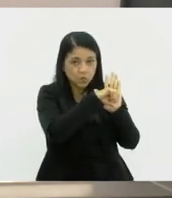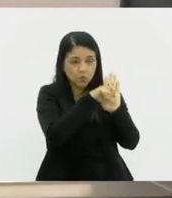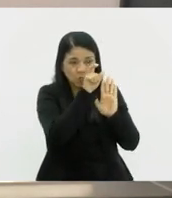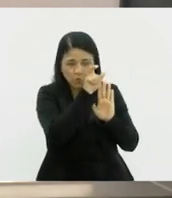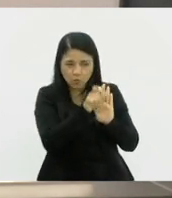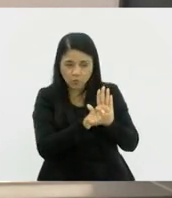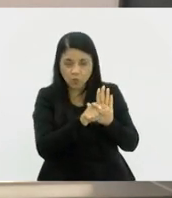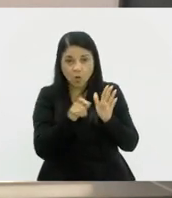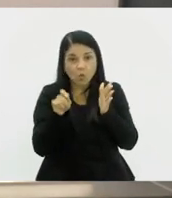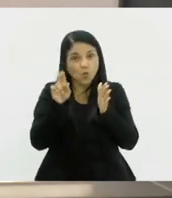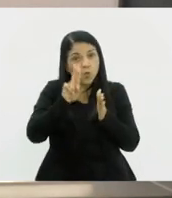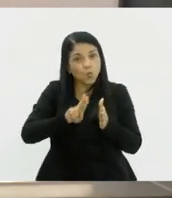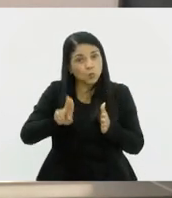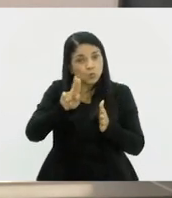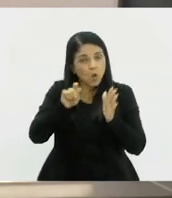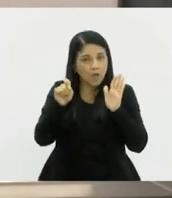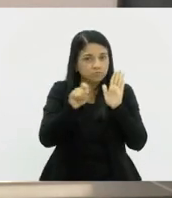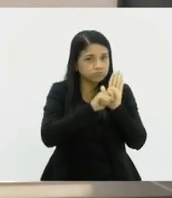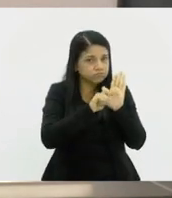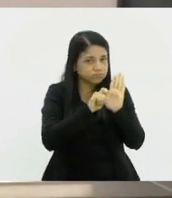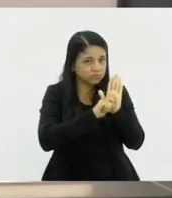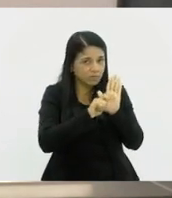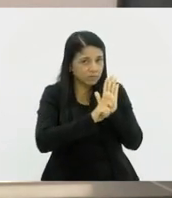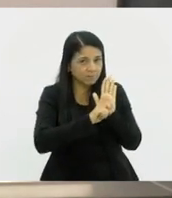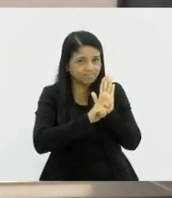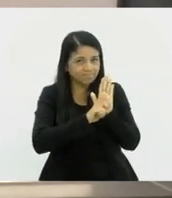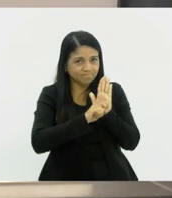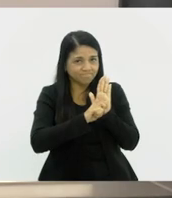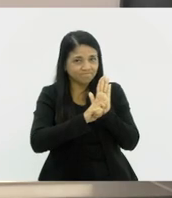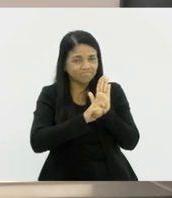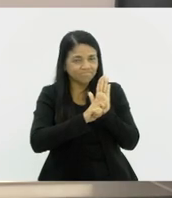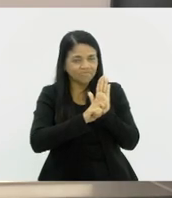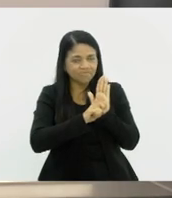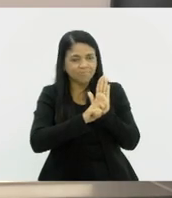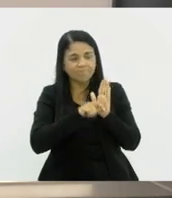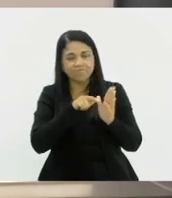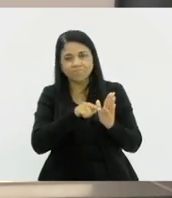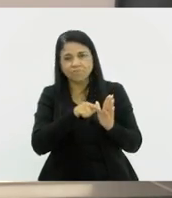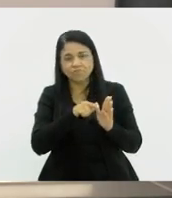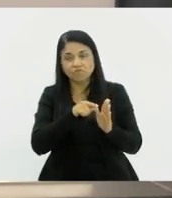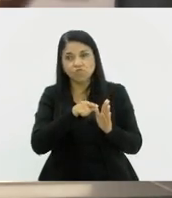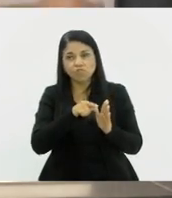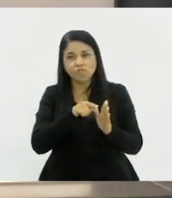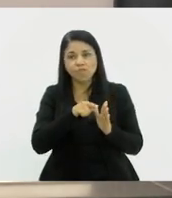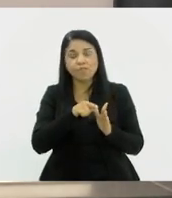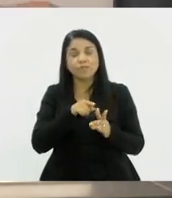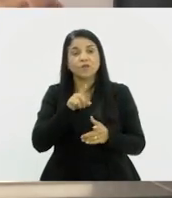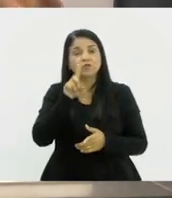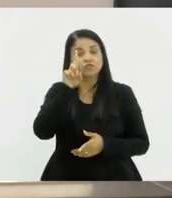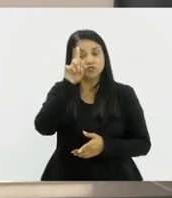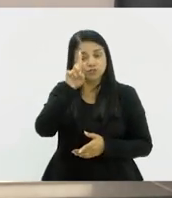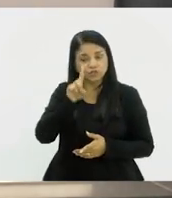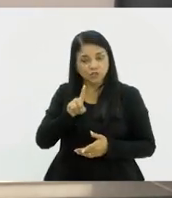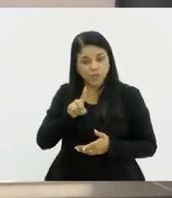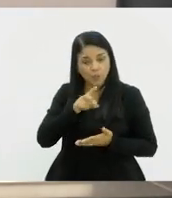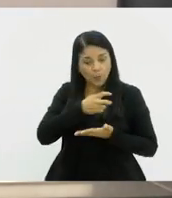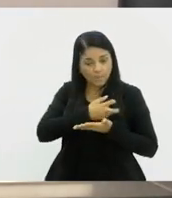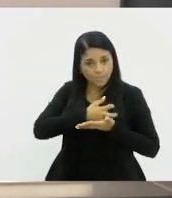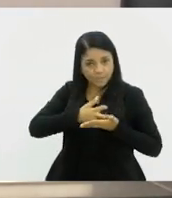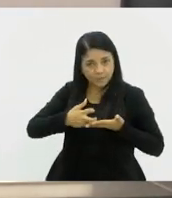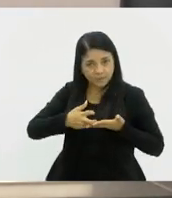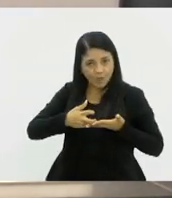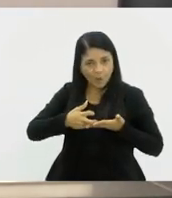usuário de de drogas chamar o direito penal para